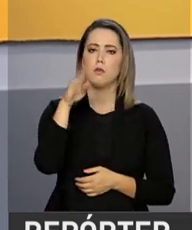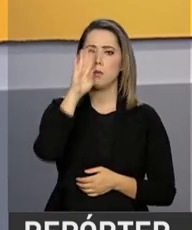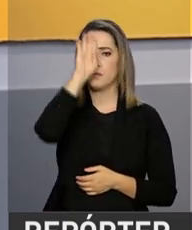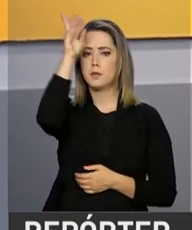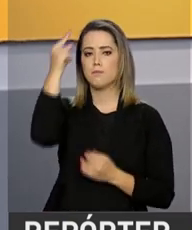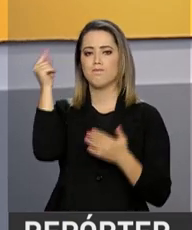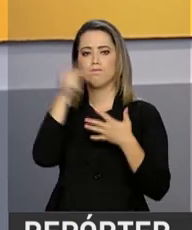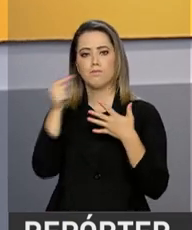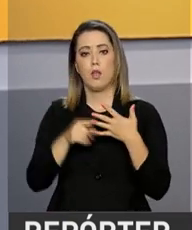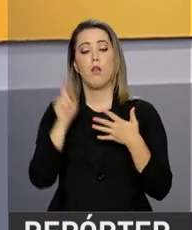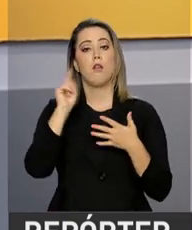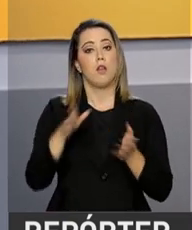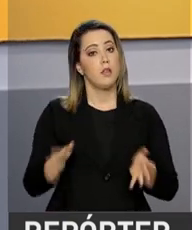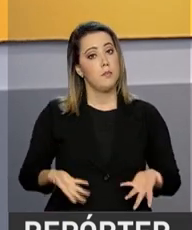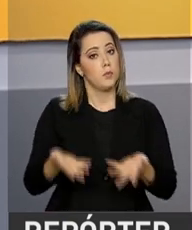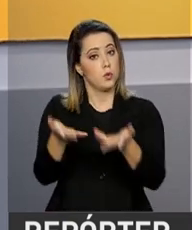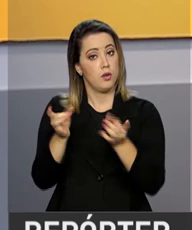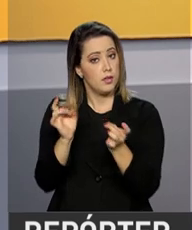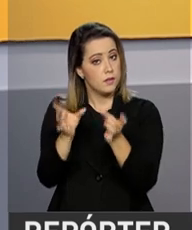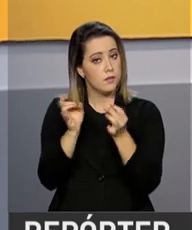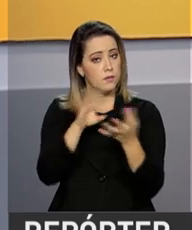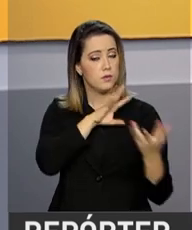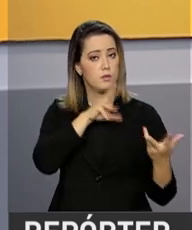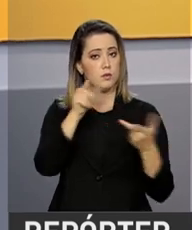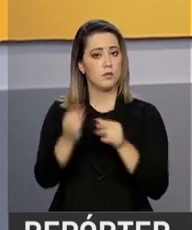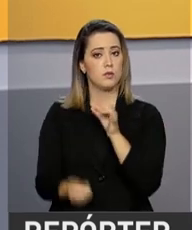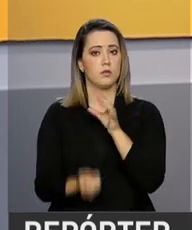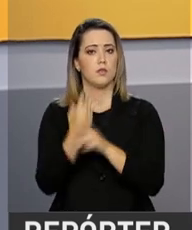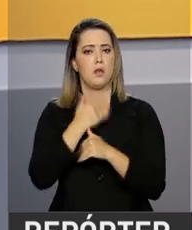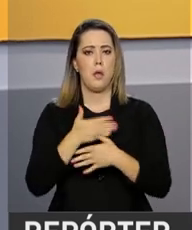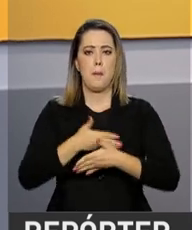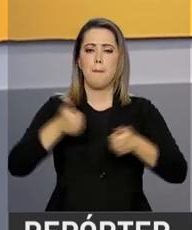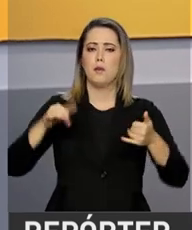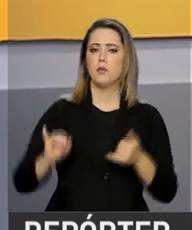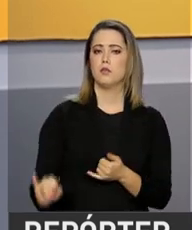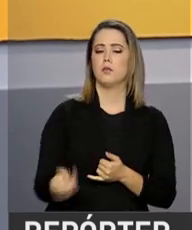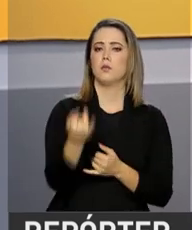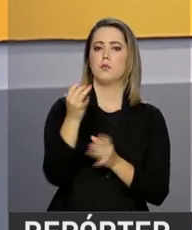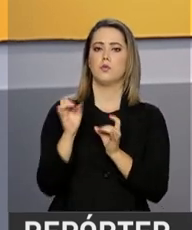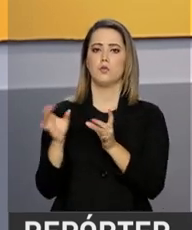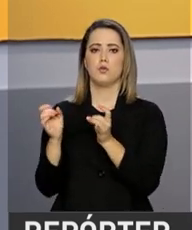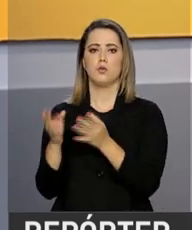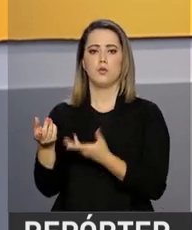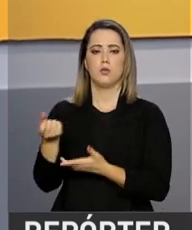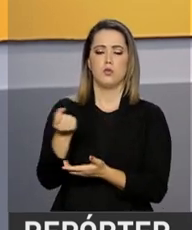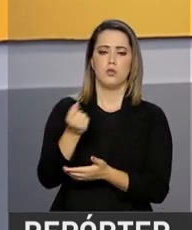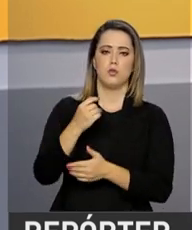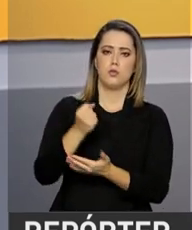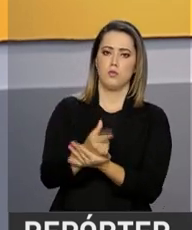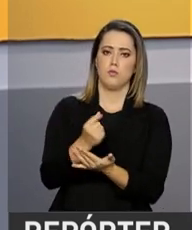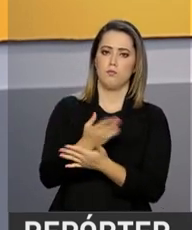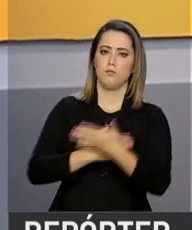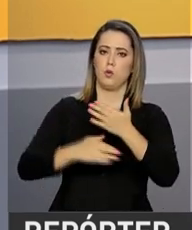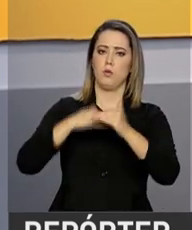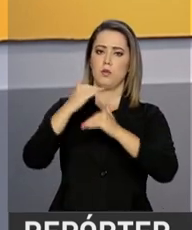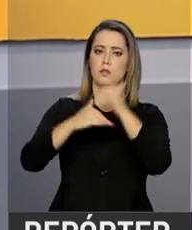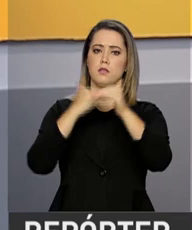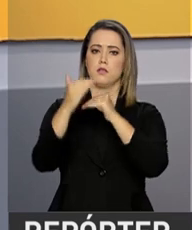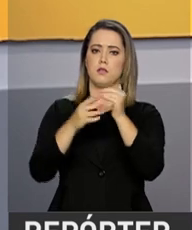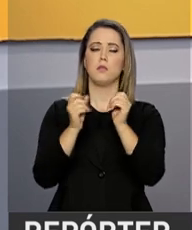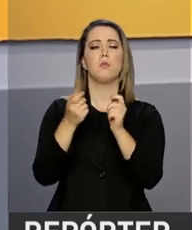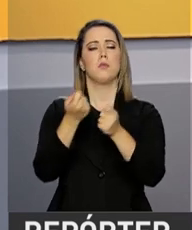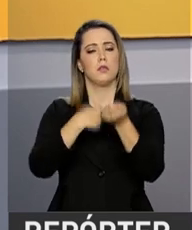do governo é impulsionar as exportações, criar e ampliar as oportunidades de negócios para manter o crescimento